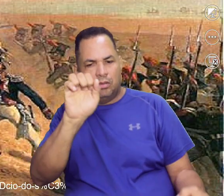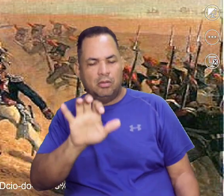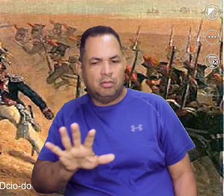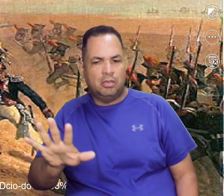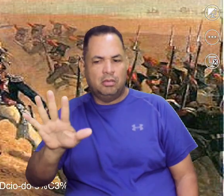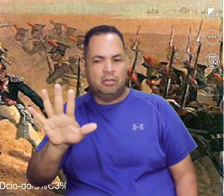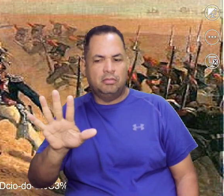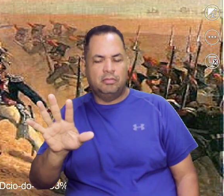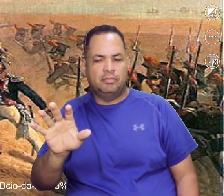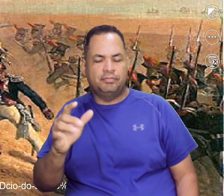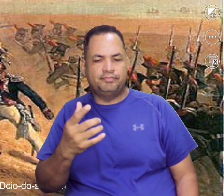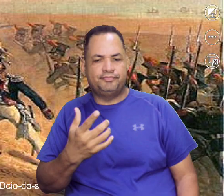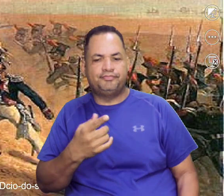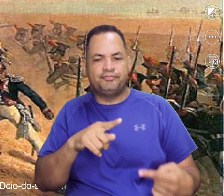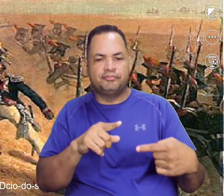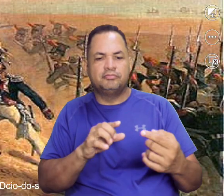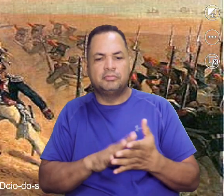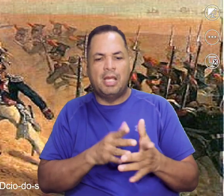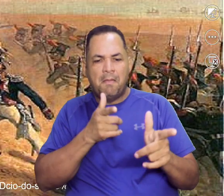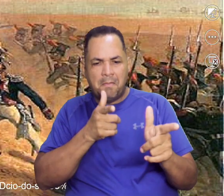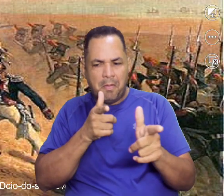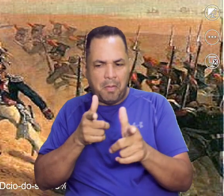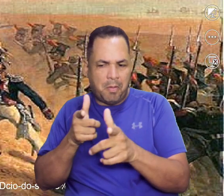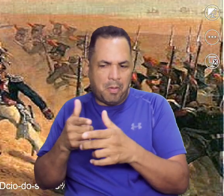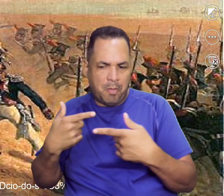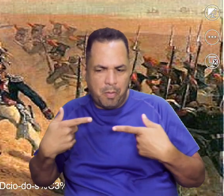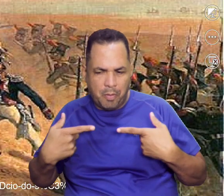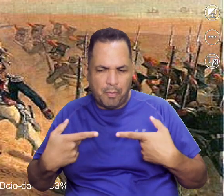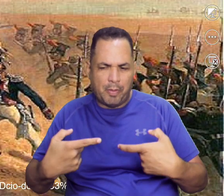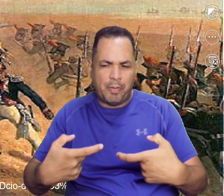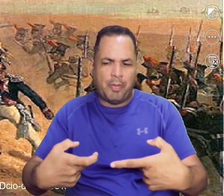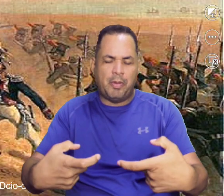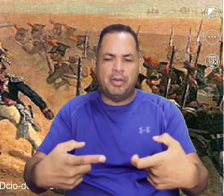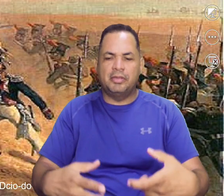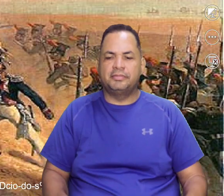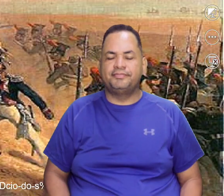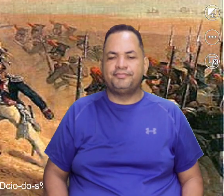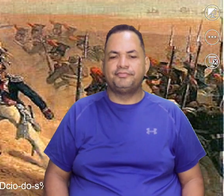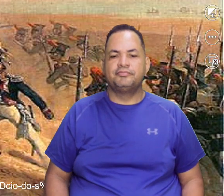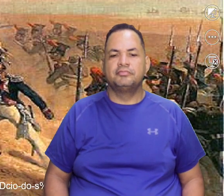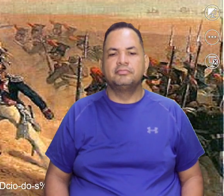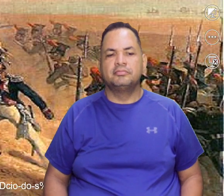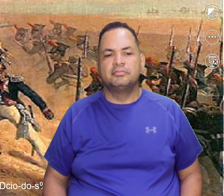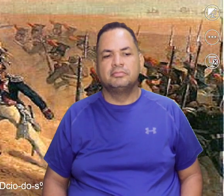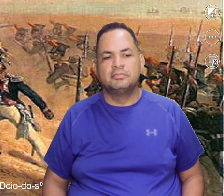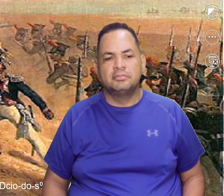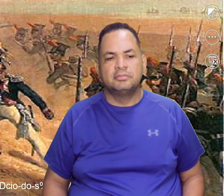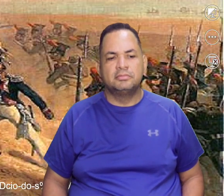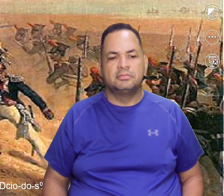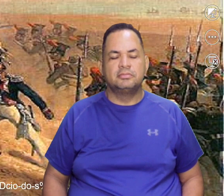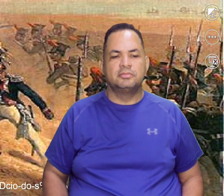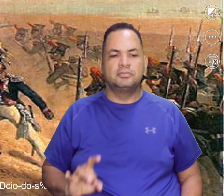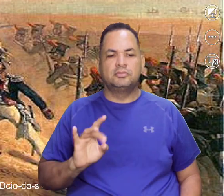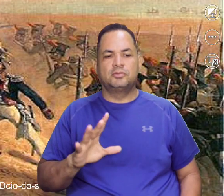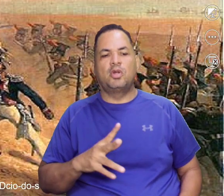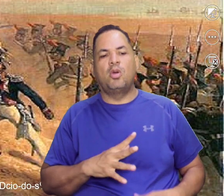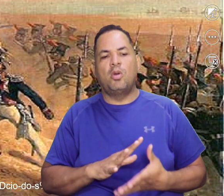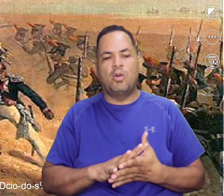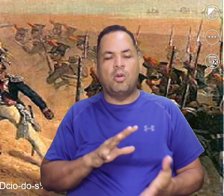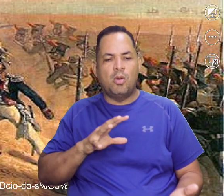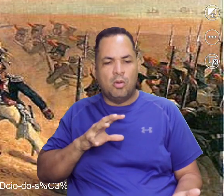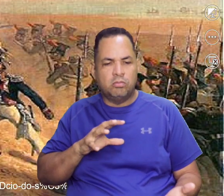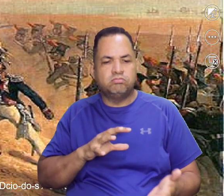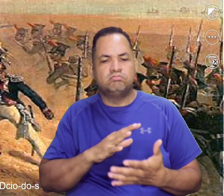europeus, onde eles estão indo para a guerra mesmo. Pessoal, uma vitória aí só vai ser conquistada através, infelizmente,